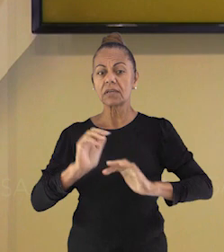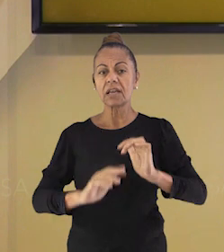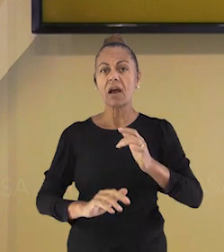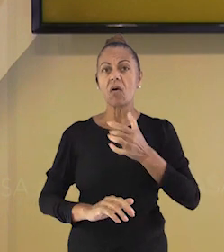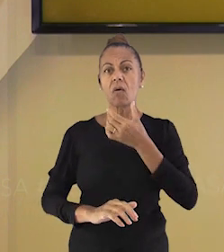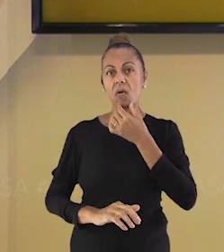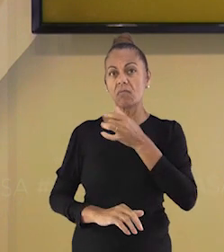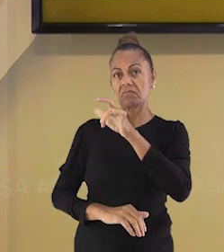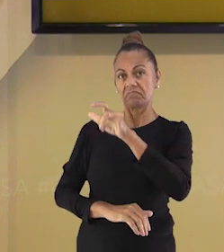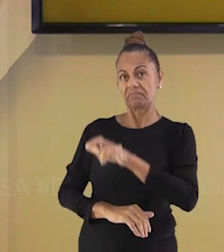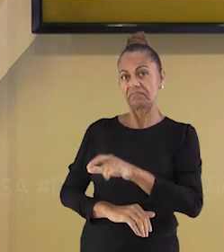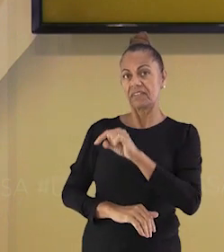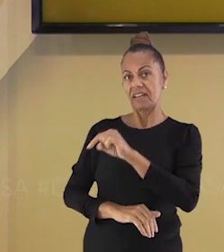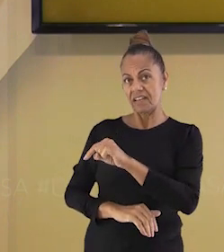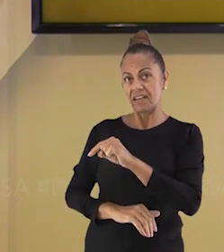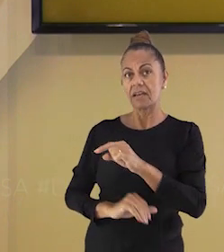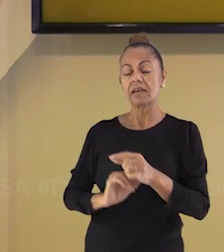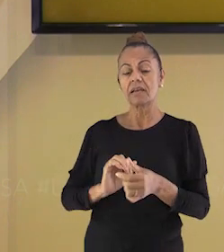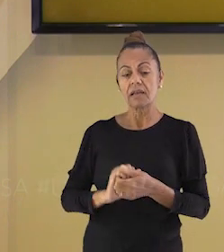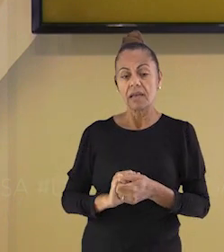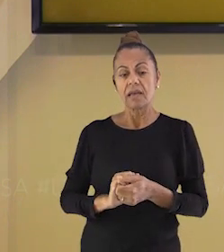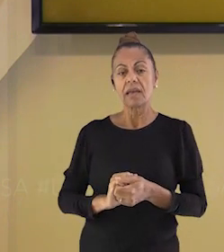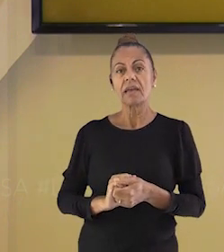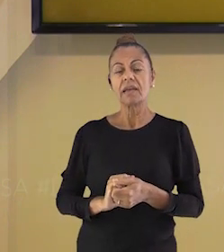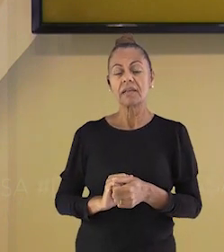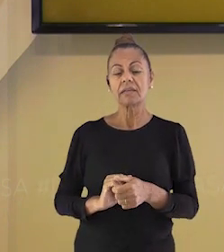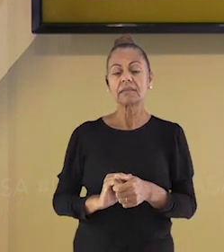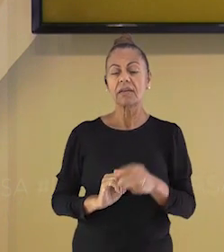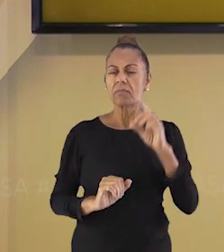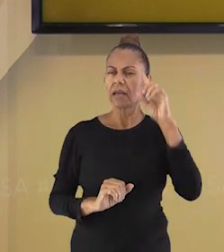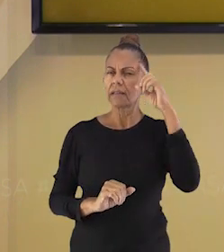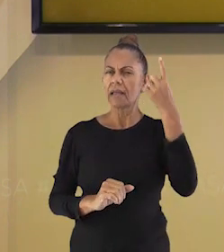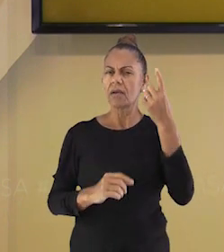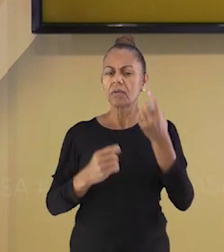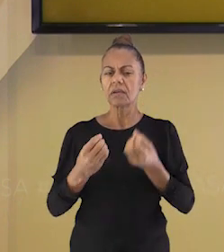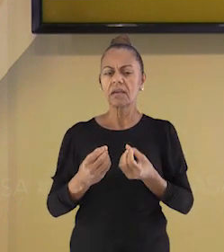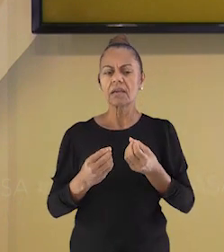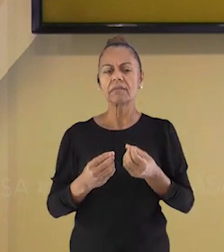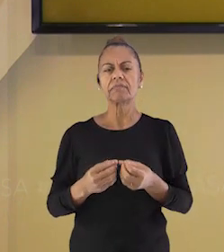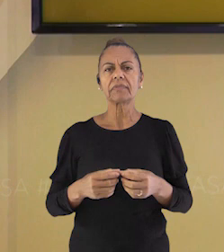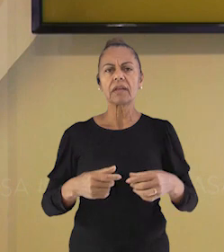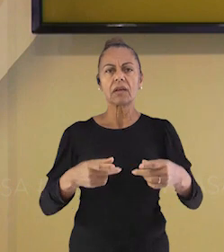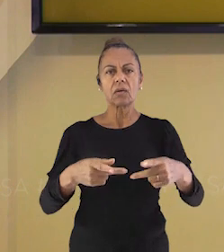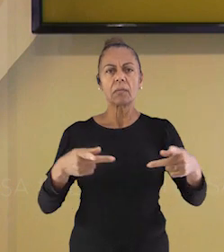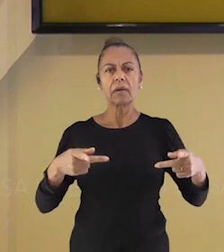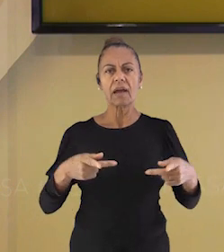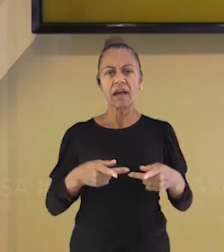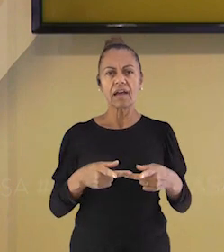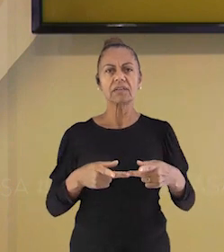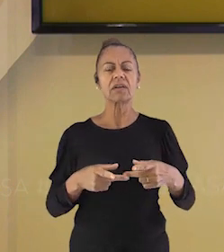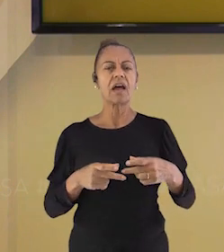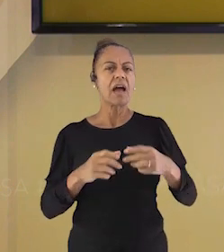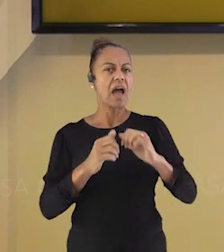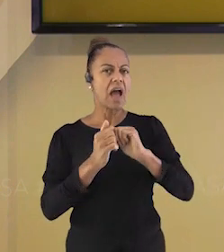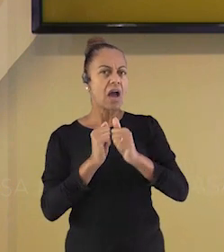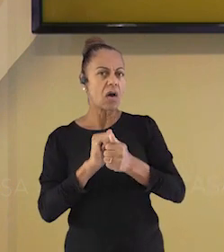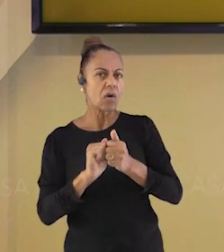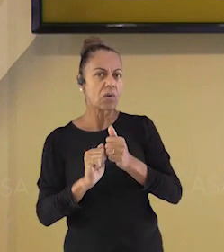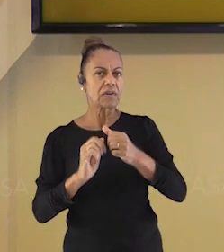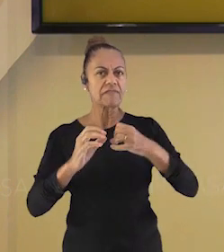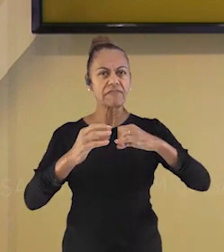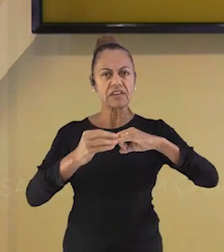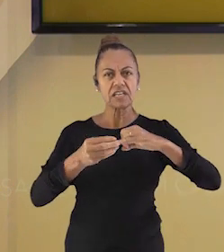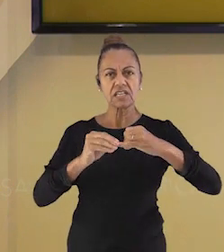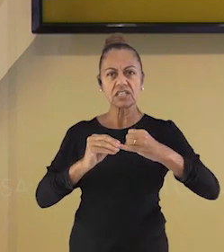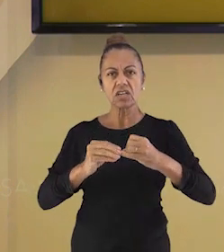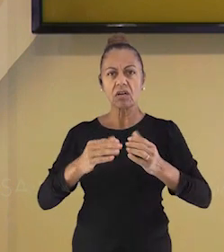ramo. Este empresário teve a ideia de criar uma rede que vendesse pratos com arroz e feijão na